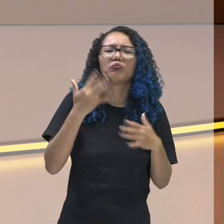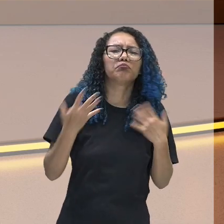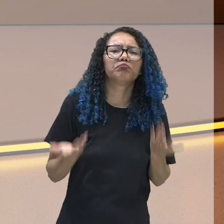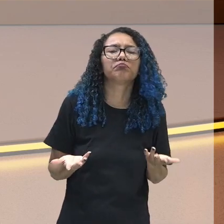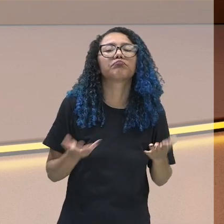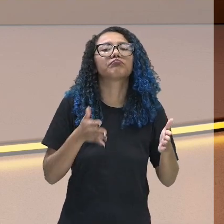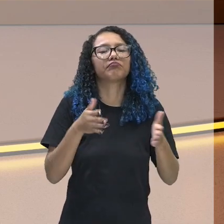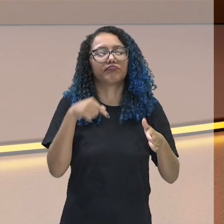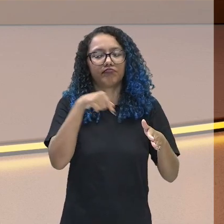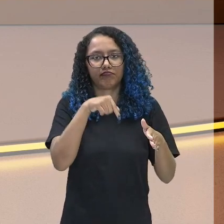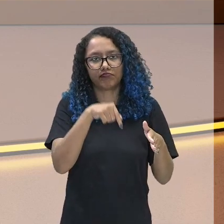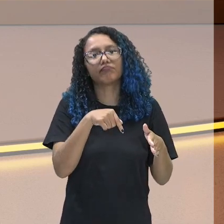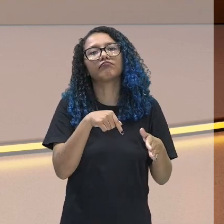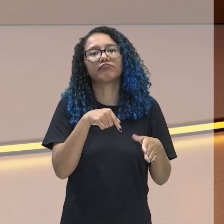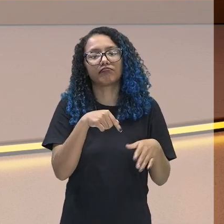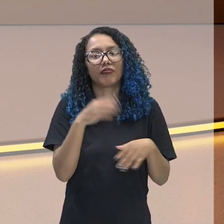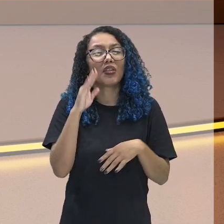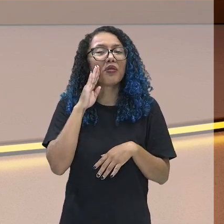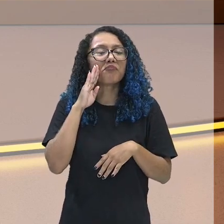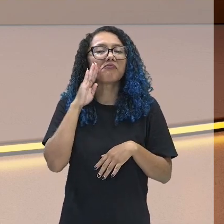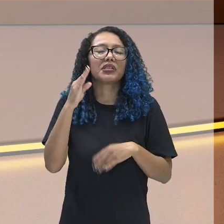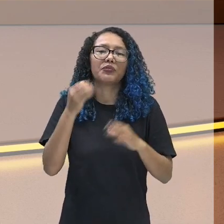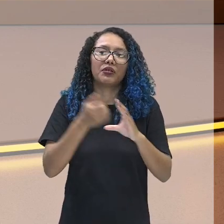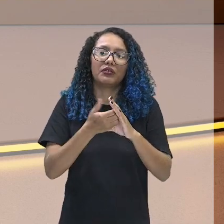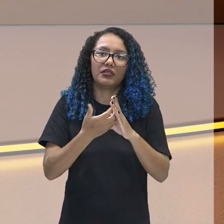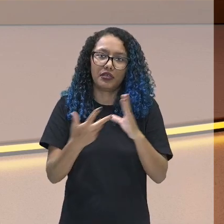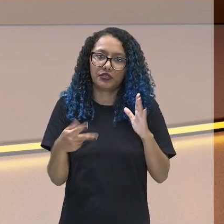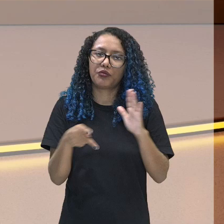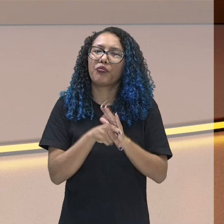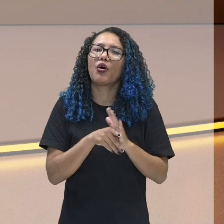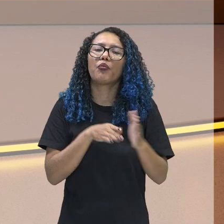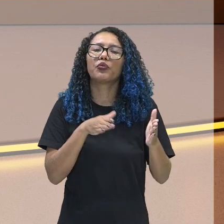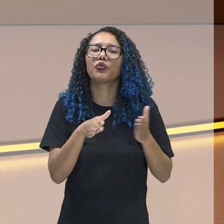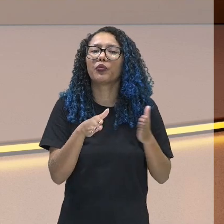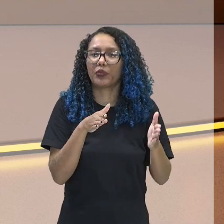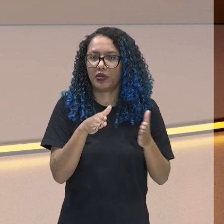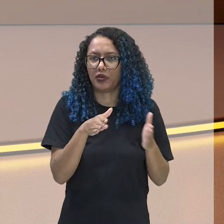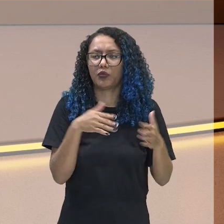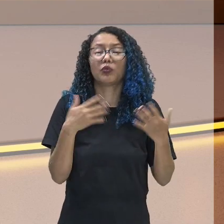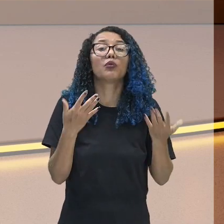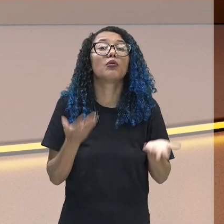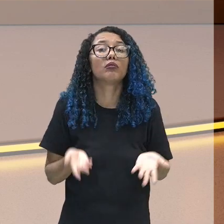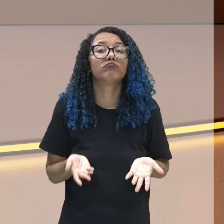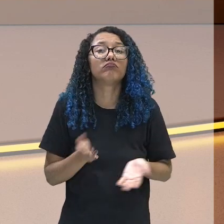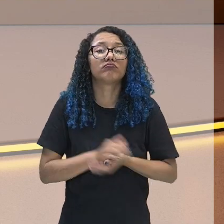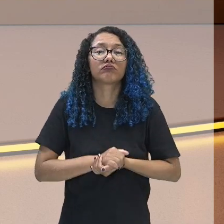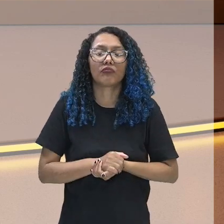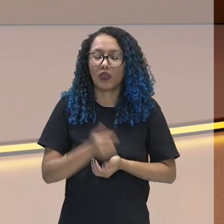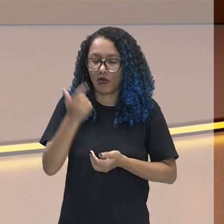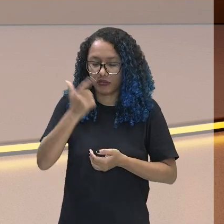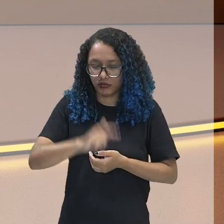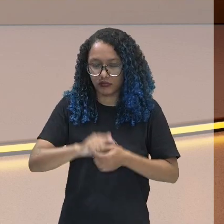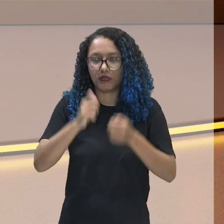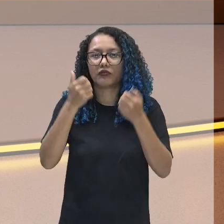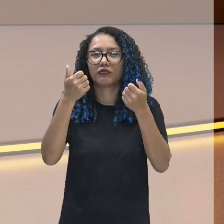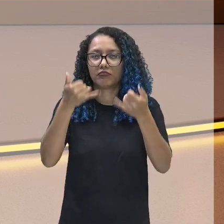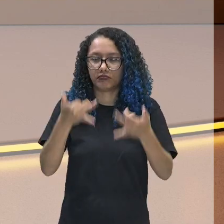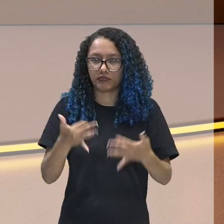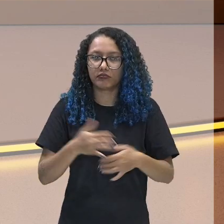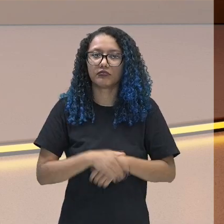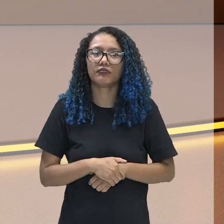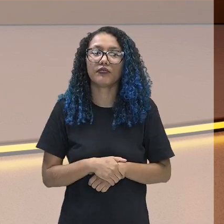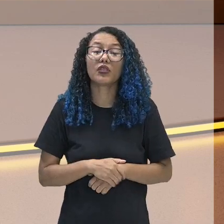paleolítico. Principal característica desse período, galera, mais uma vez, os seres humanos, os